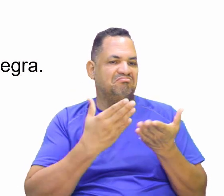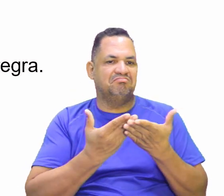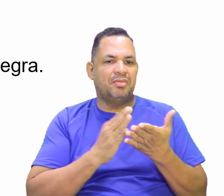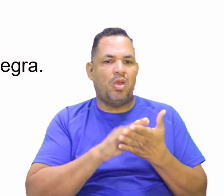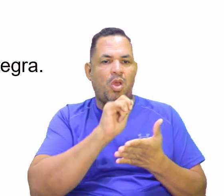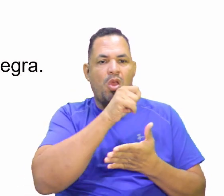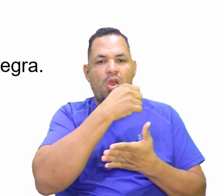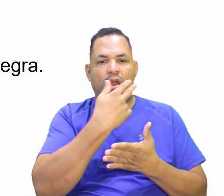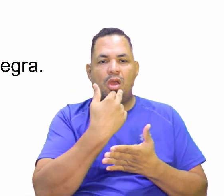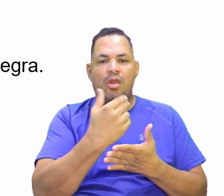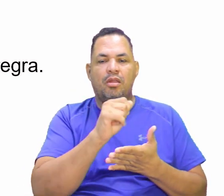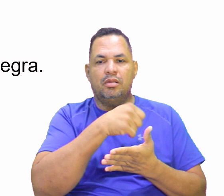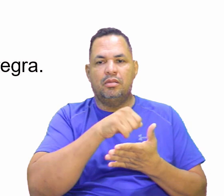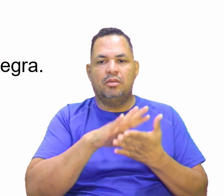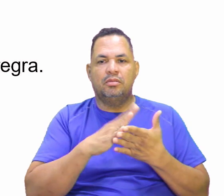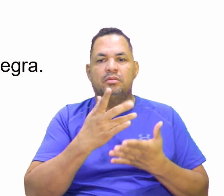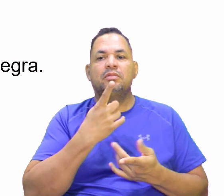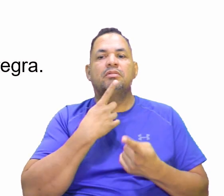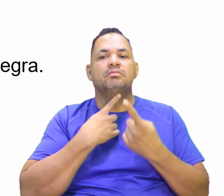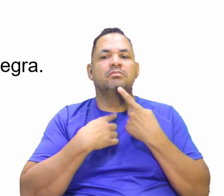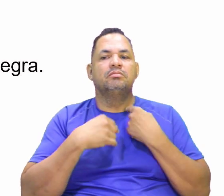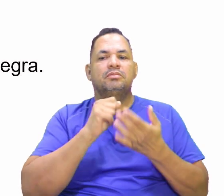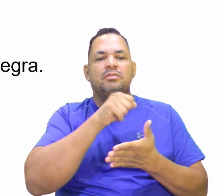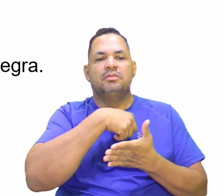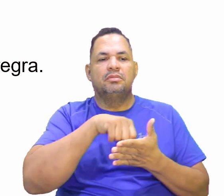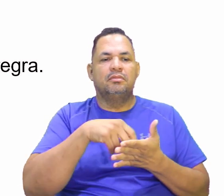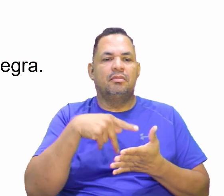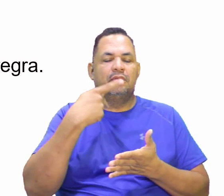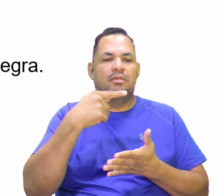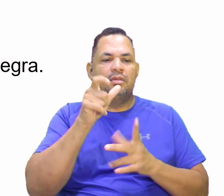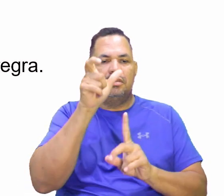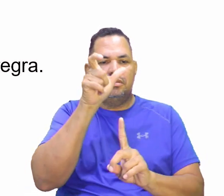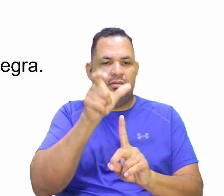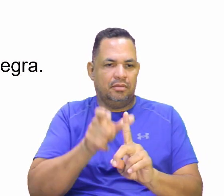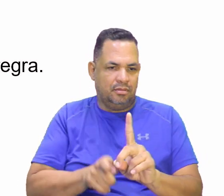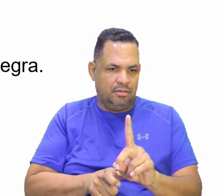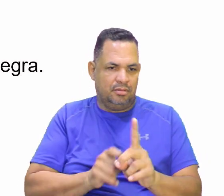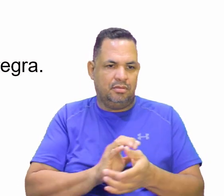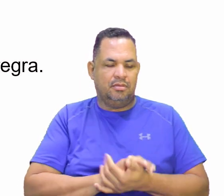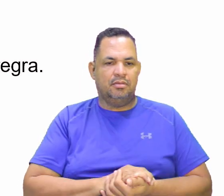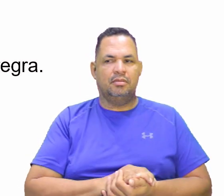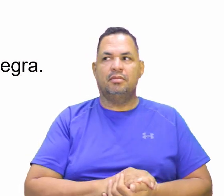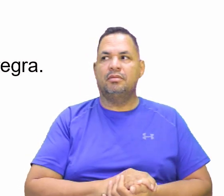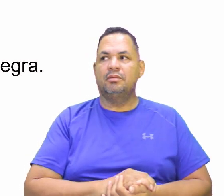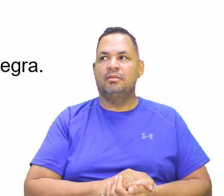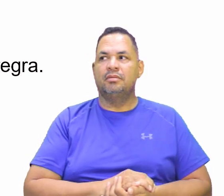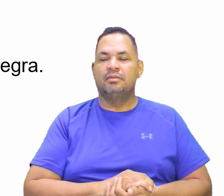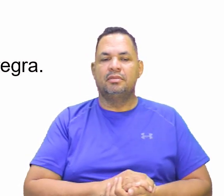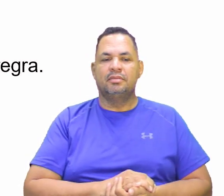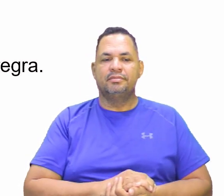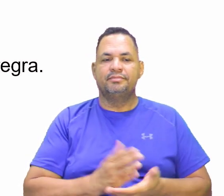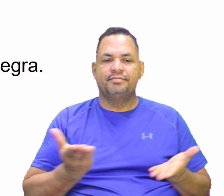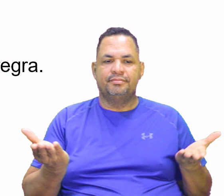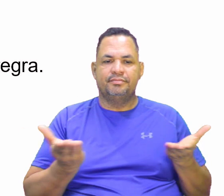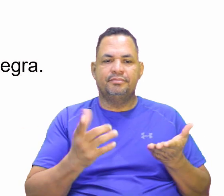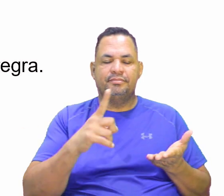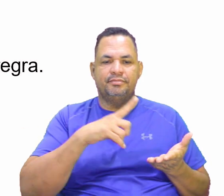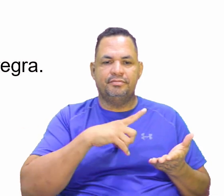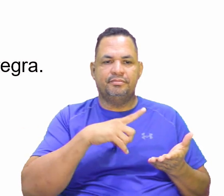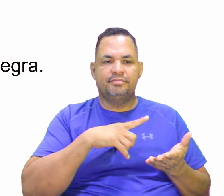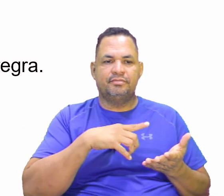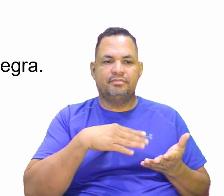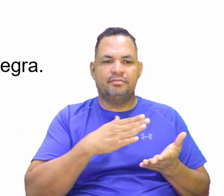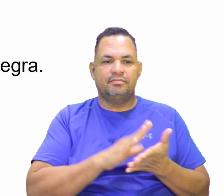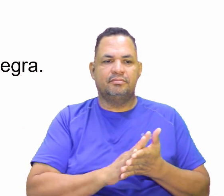língua escrita, quando se deseja reproduzir a fala dos personagens. Agora aqui nós temos, né,